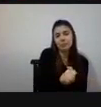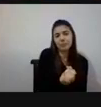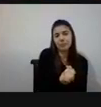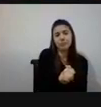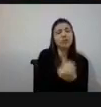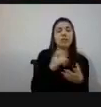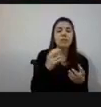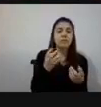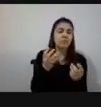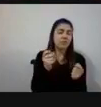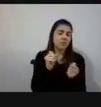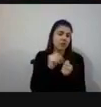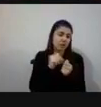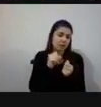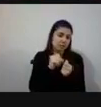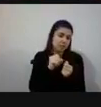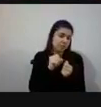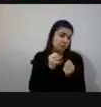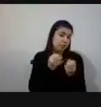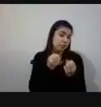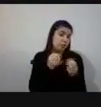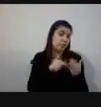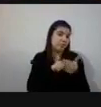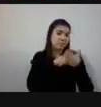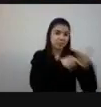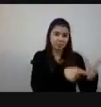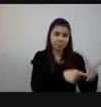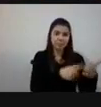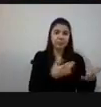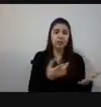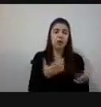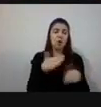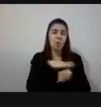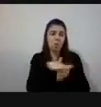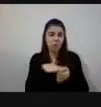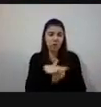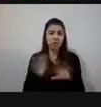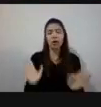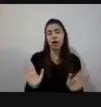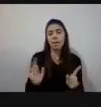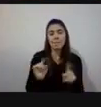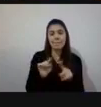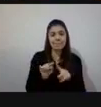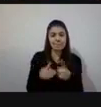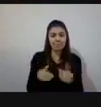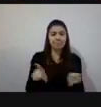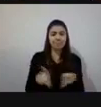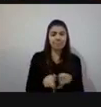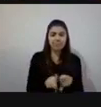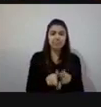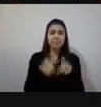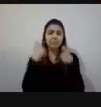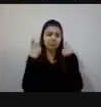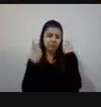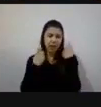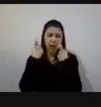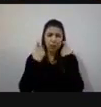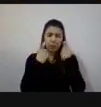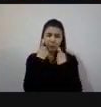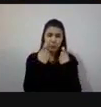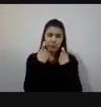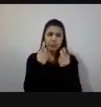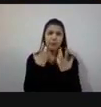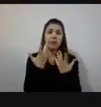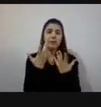fazer essa denúncia, conversar e tal. Mas o que me preocupa também são as crianças